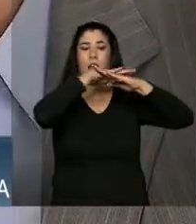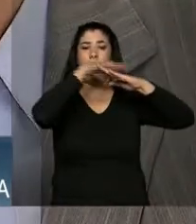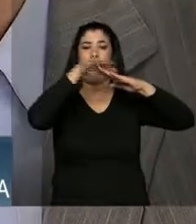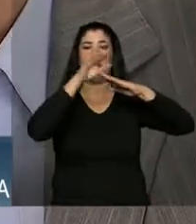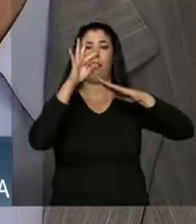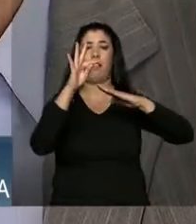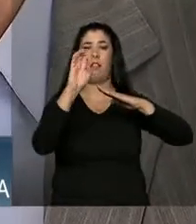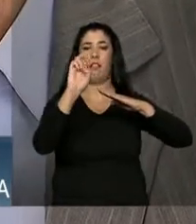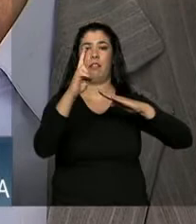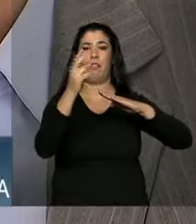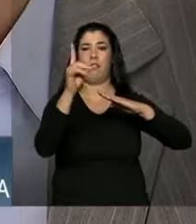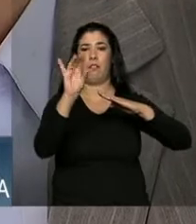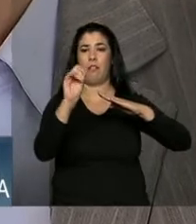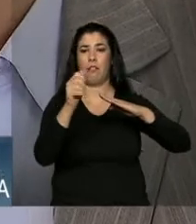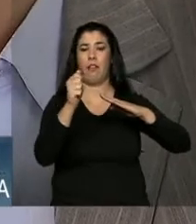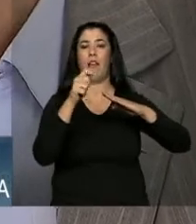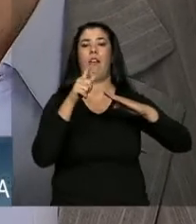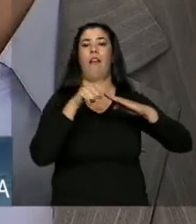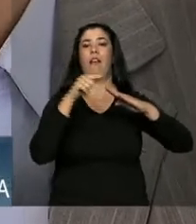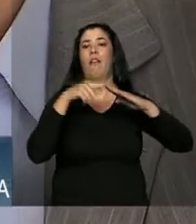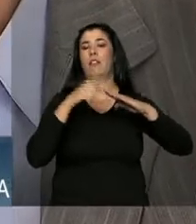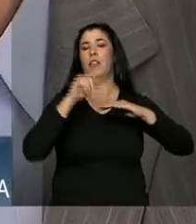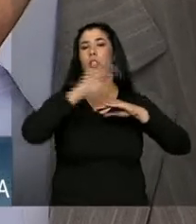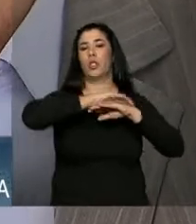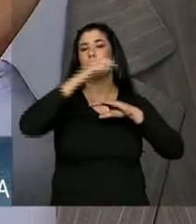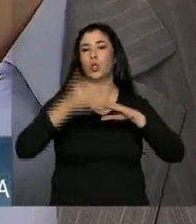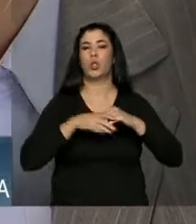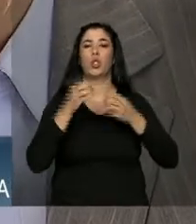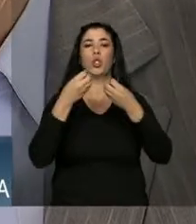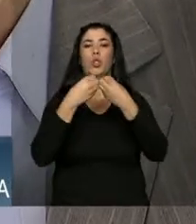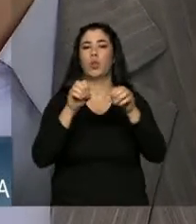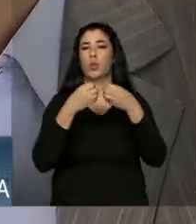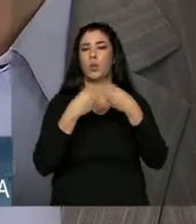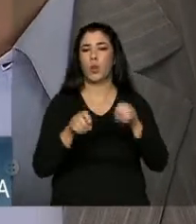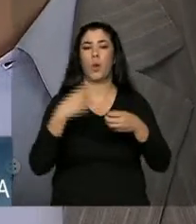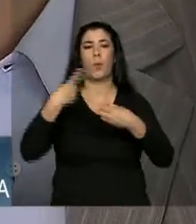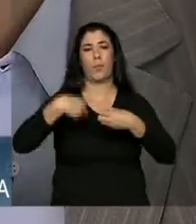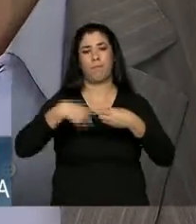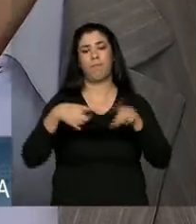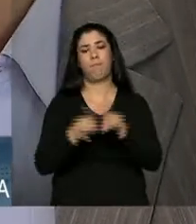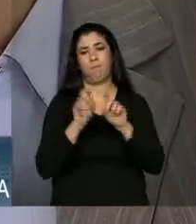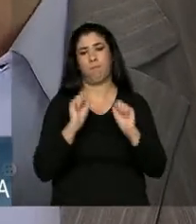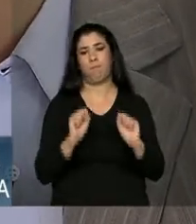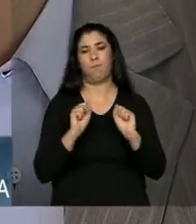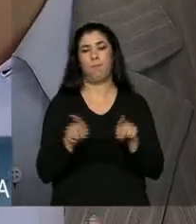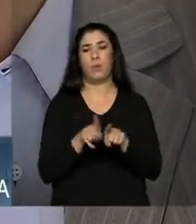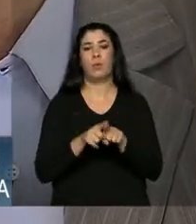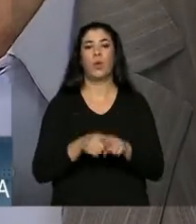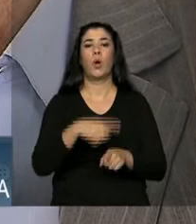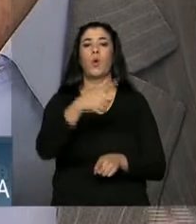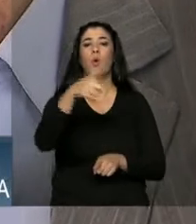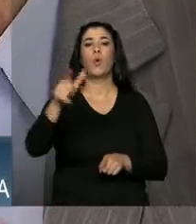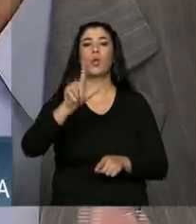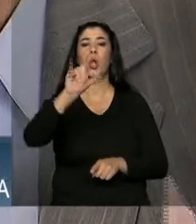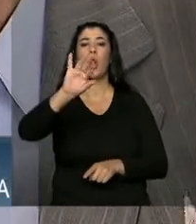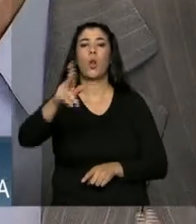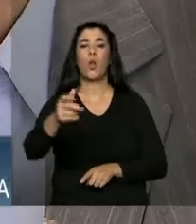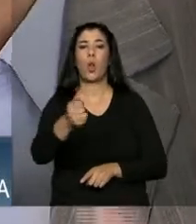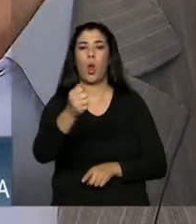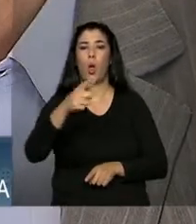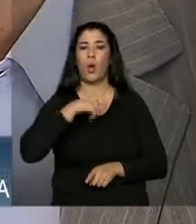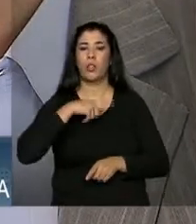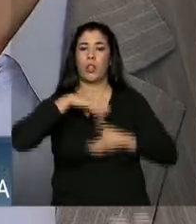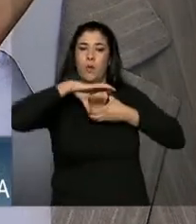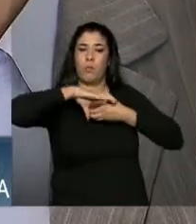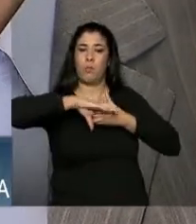temos dos dos galpões nas áreas urbanas do shopping centers nas áreas urbanas das grandes lojas de varejo